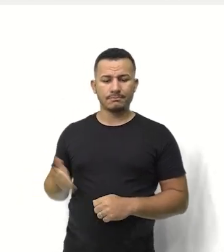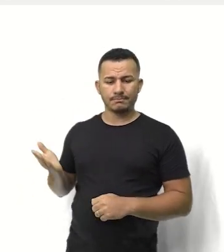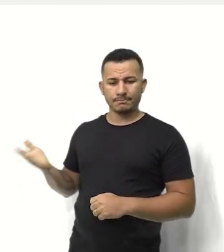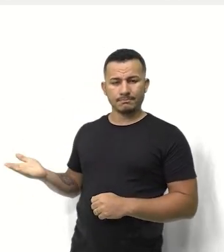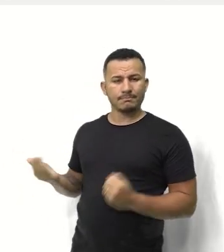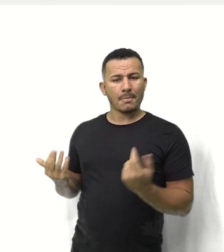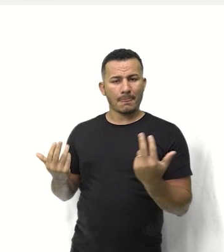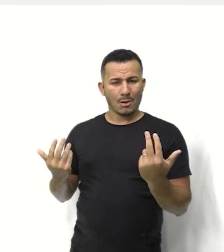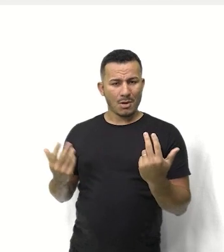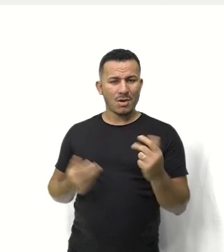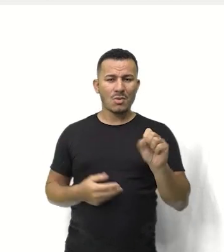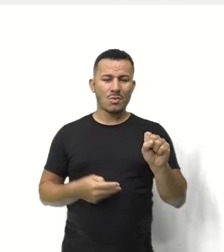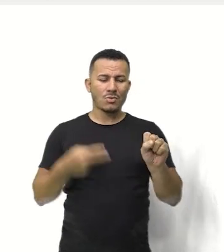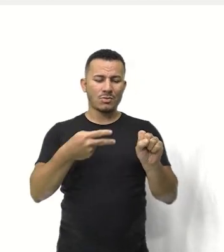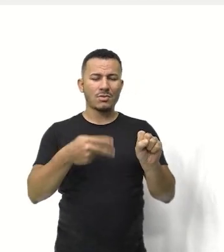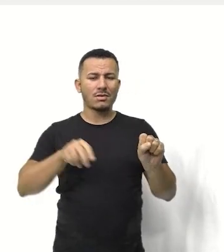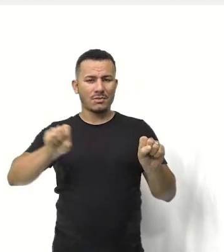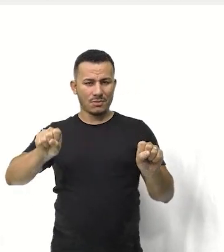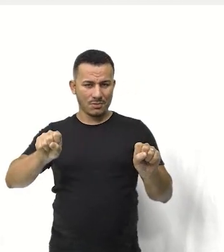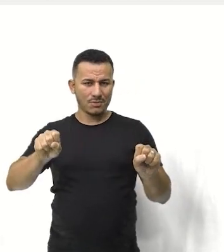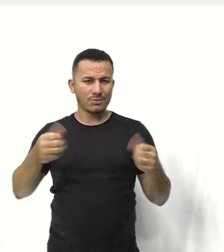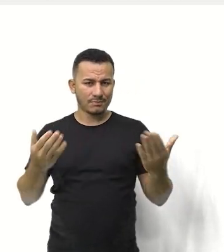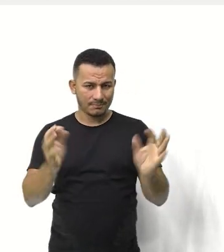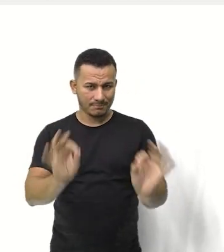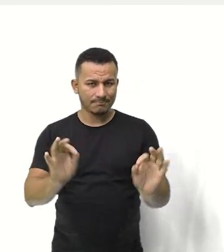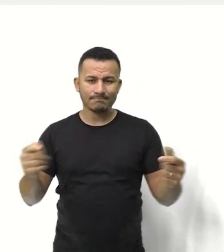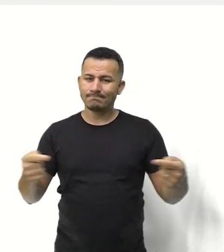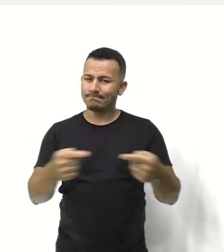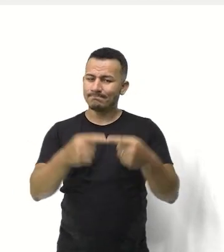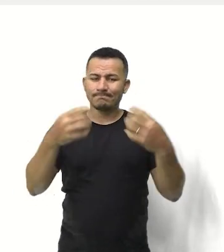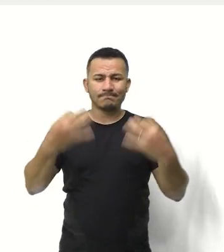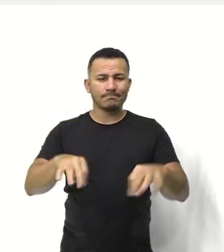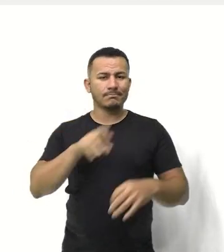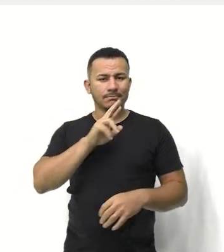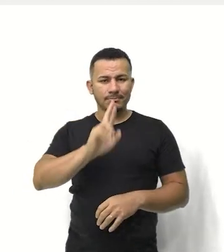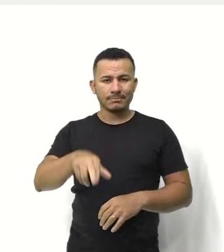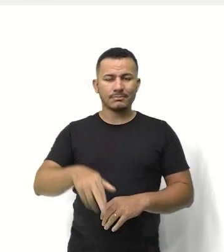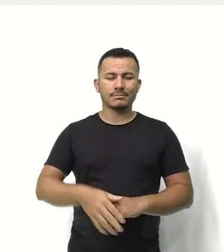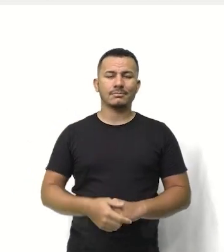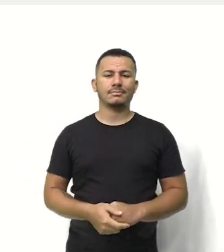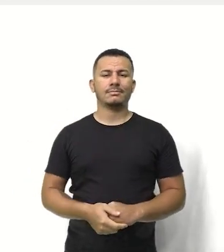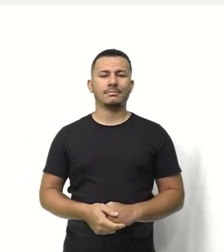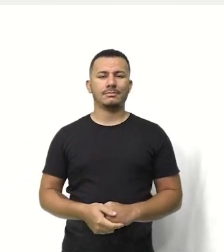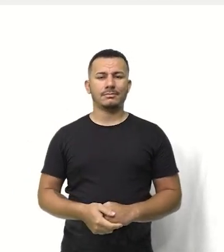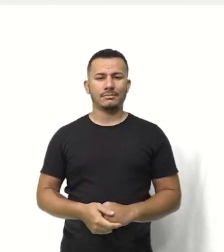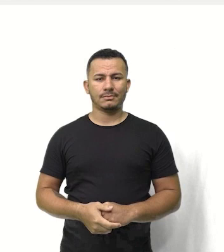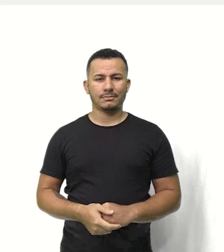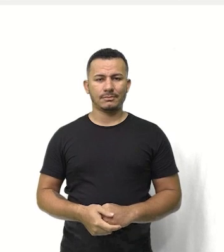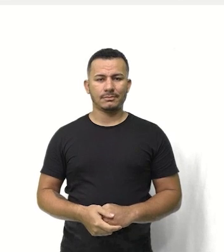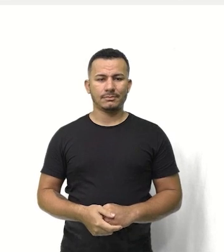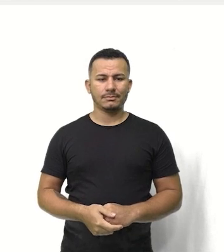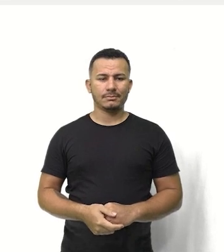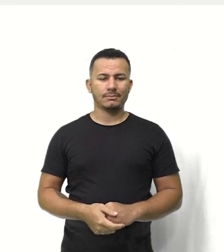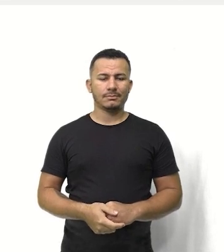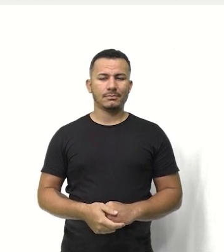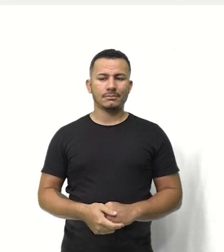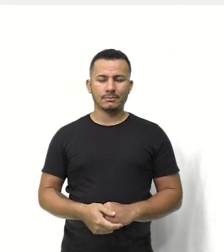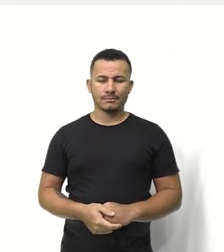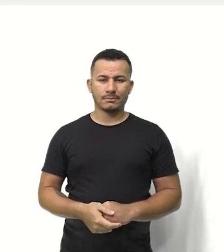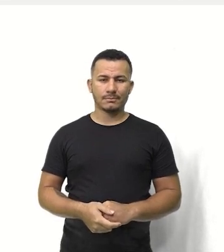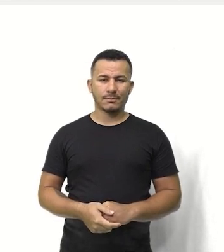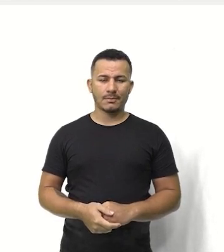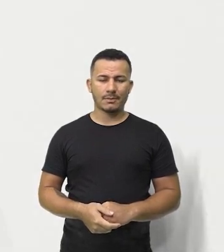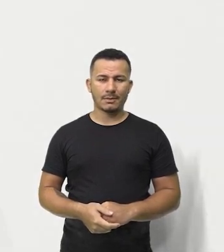8. 4 e 4 é 8. Olha lá a igualdade, linda! 8 igual a 8. Significando o quê? Que isso